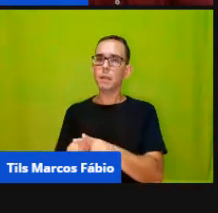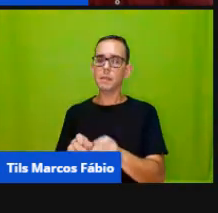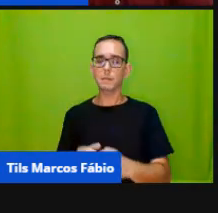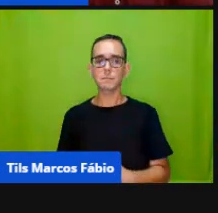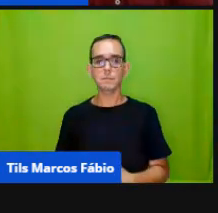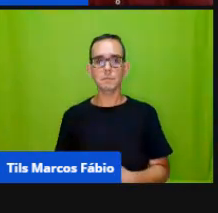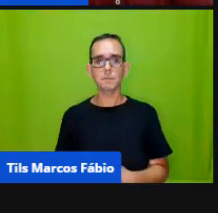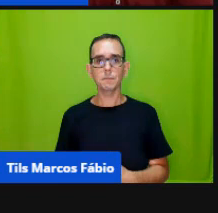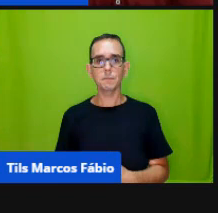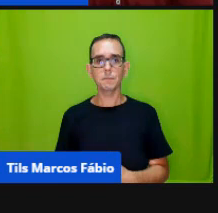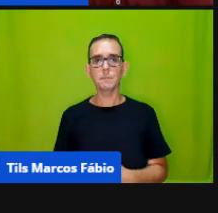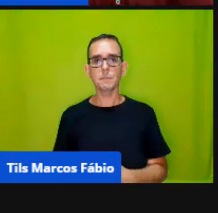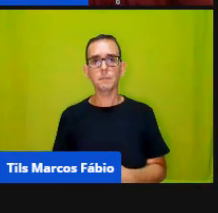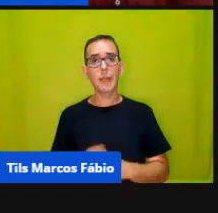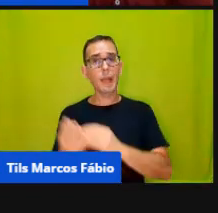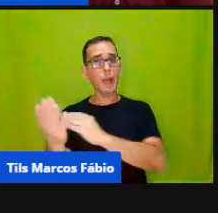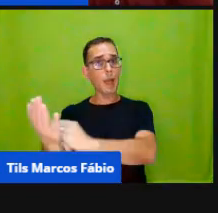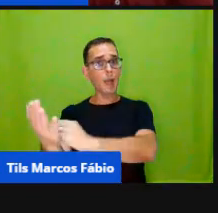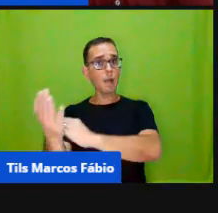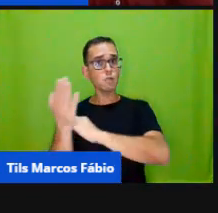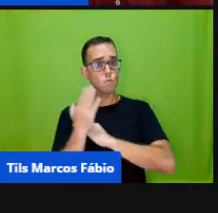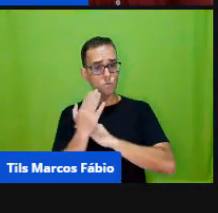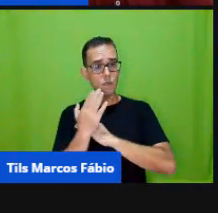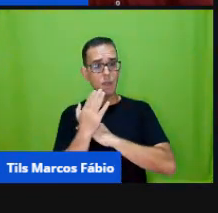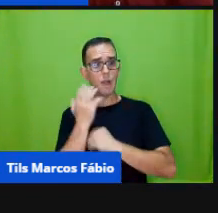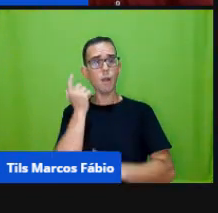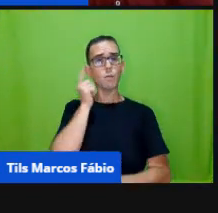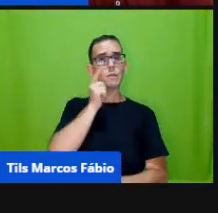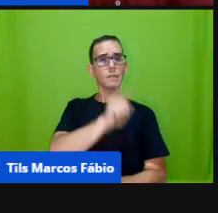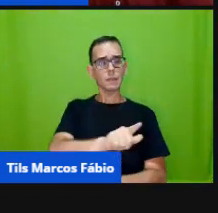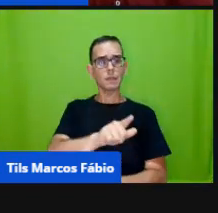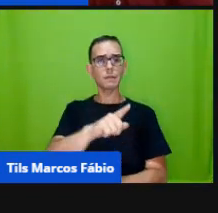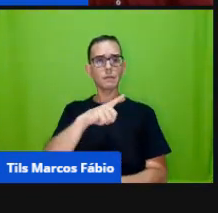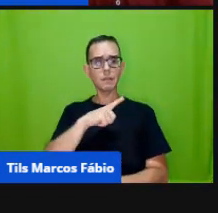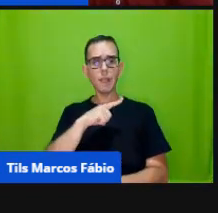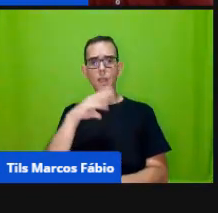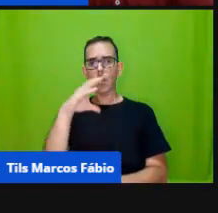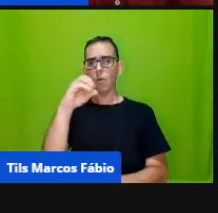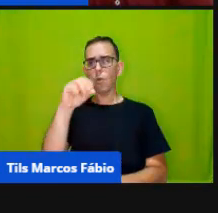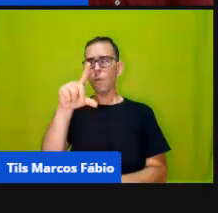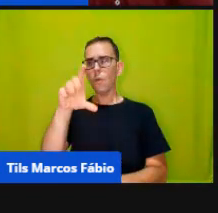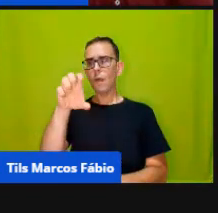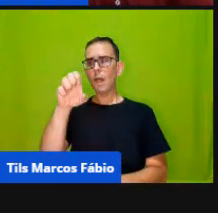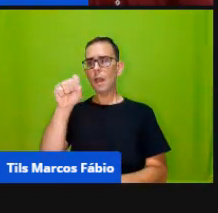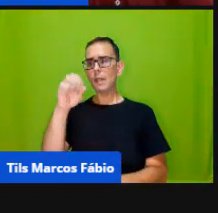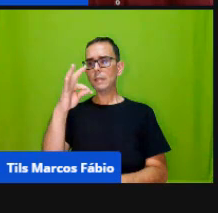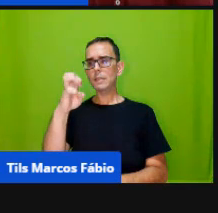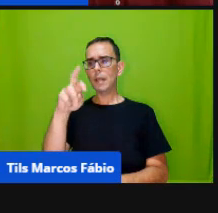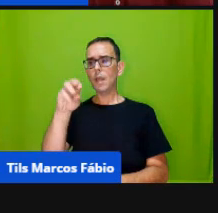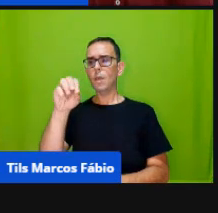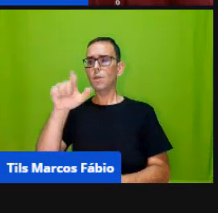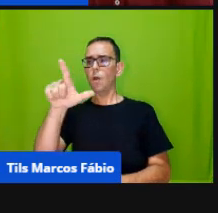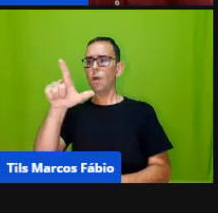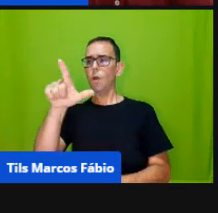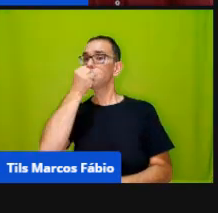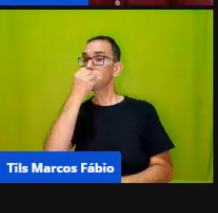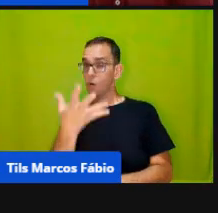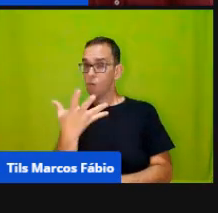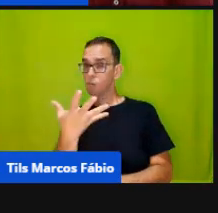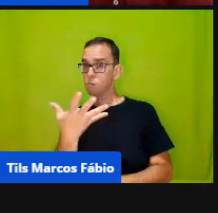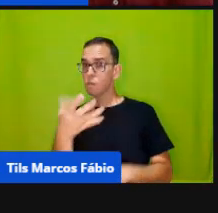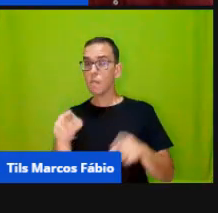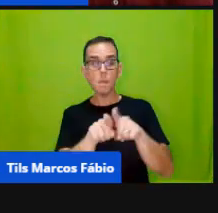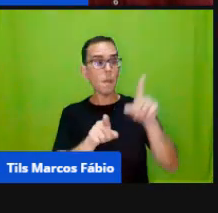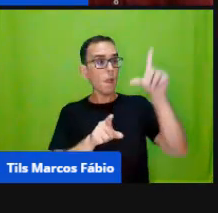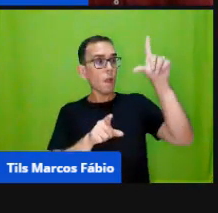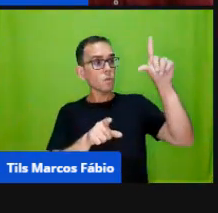Ele nos ajuda a manter o colesterol bom, nos ajuda a equilibrar esse colesterol bom e reduz